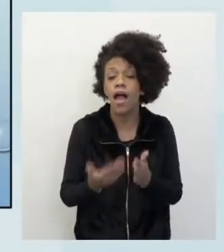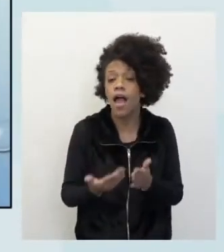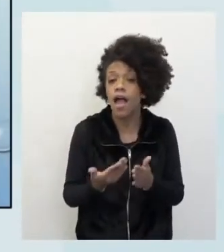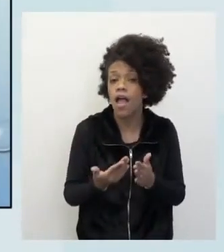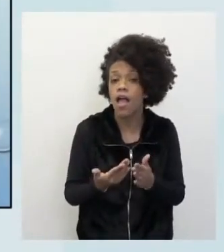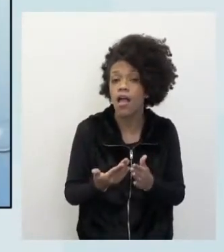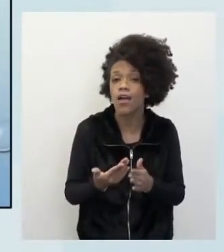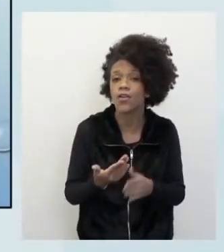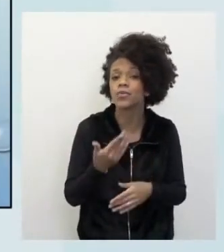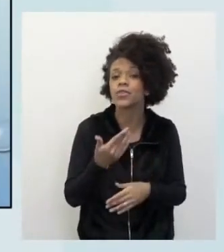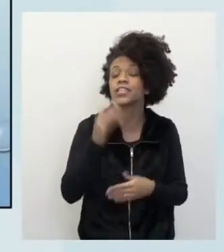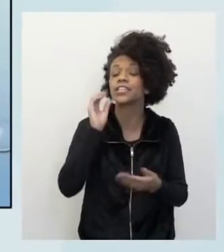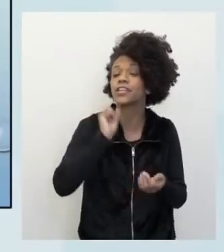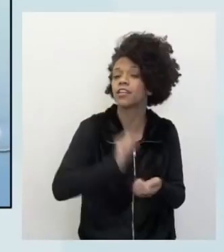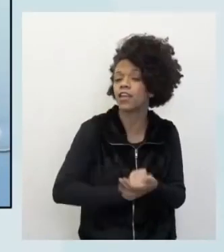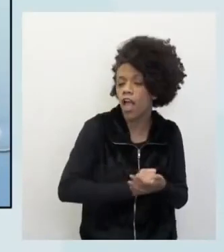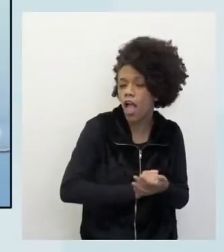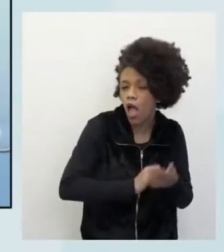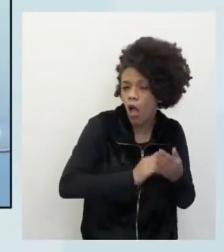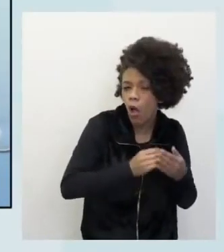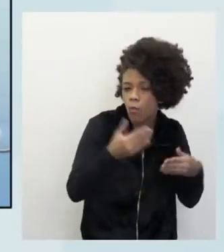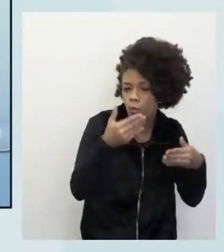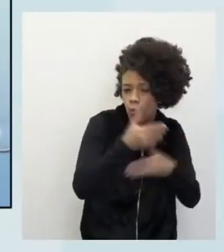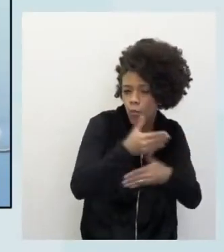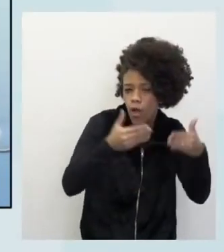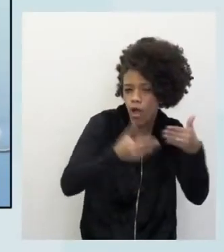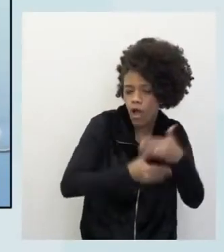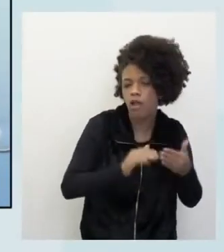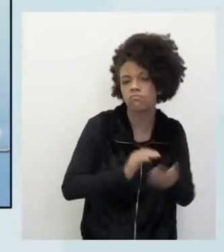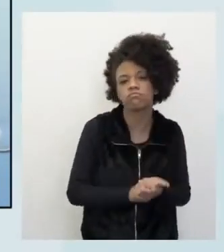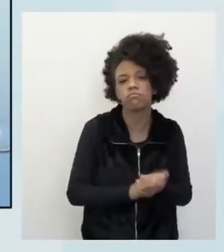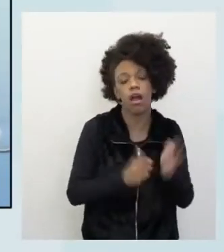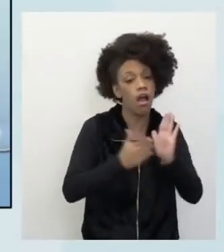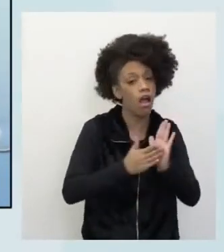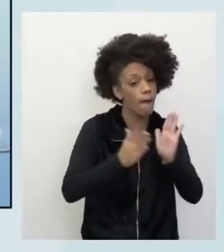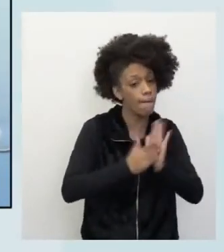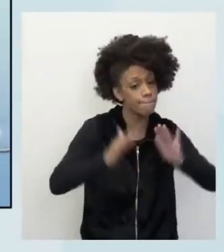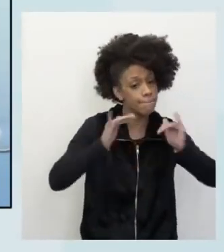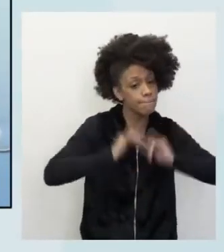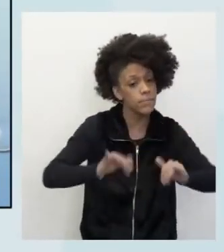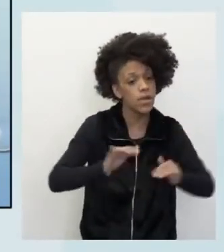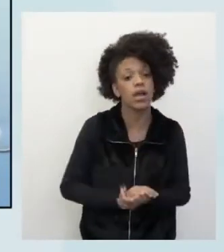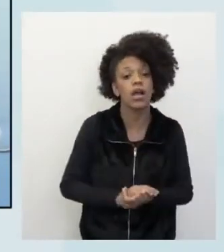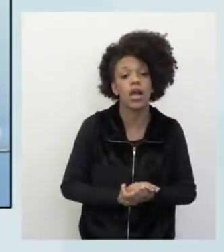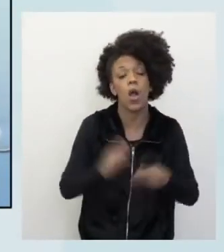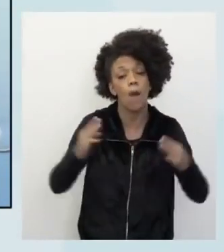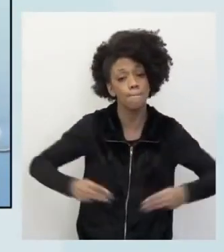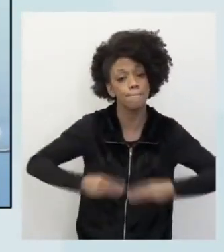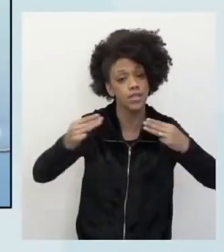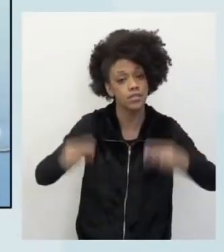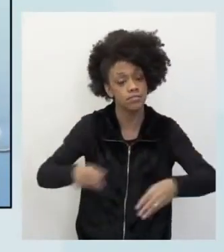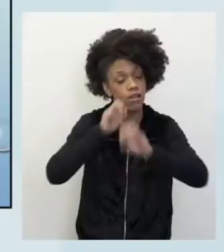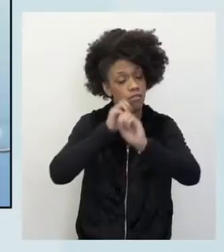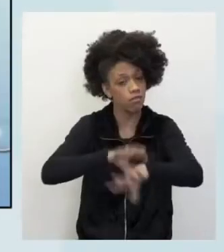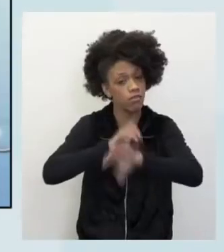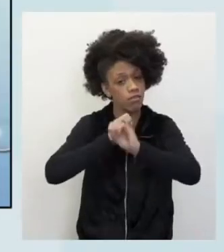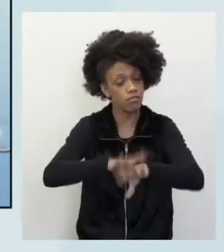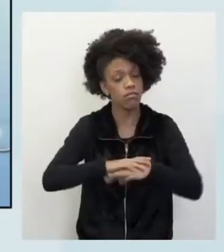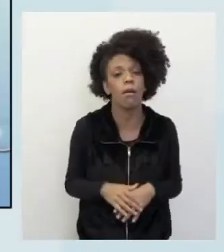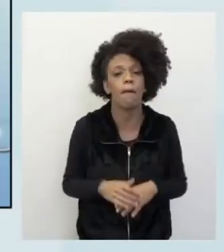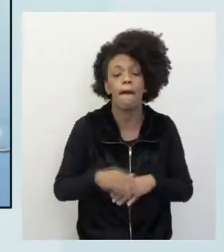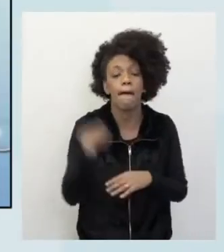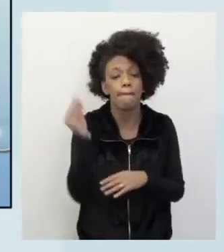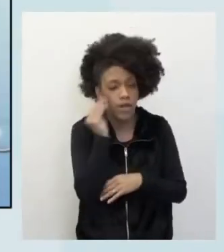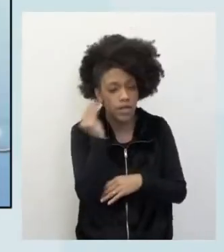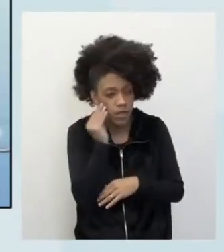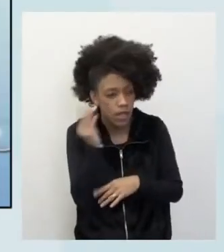que estava ao longe lá da campanha, que é o texto que o Ministério da Educação fez para reivindicar, para